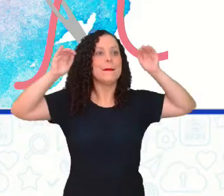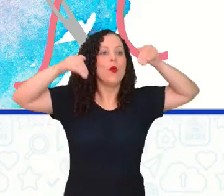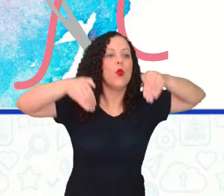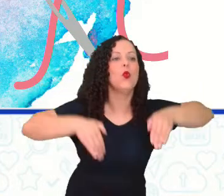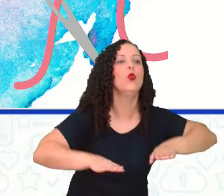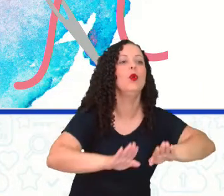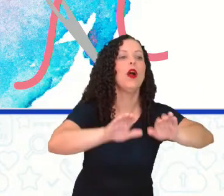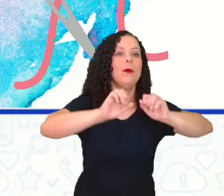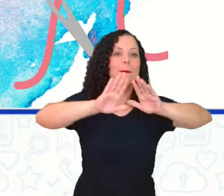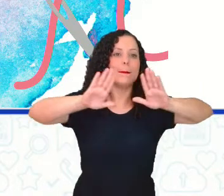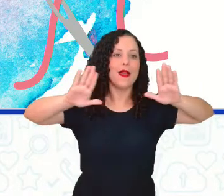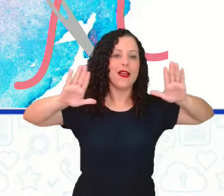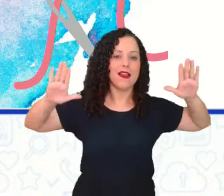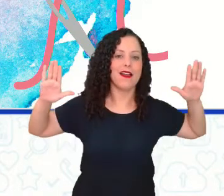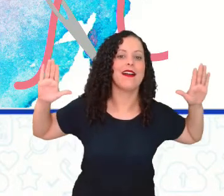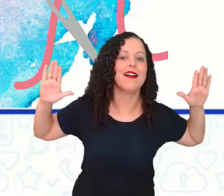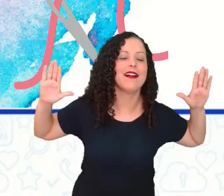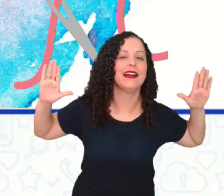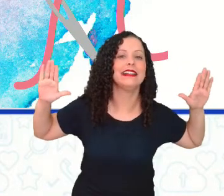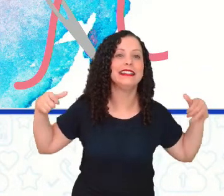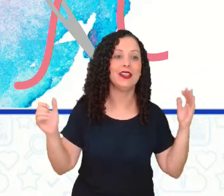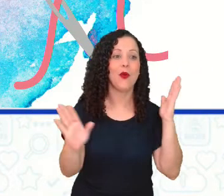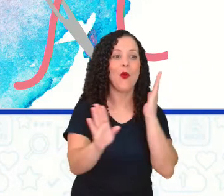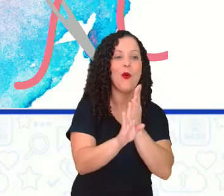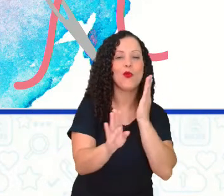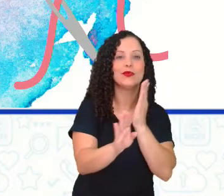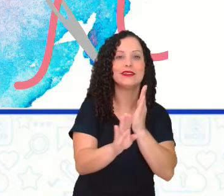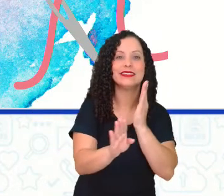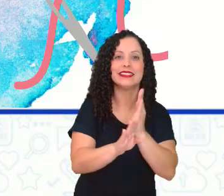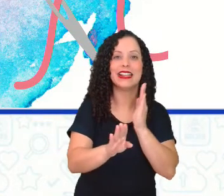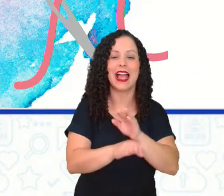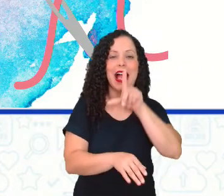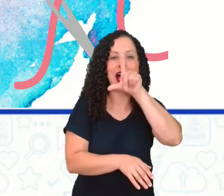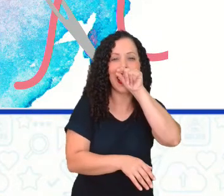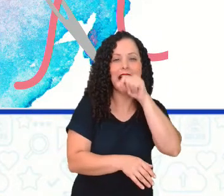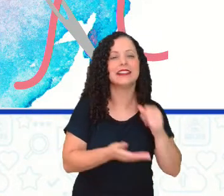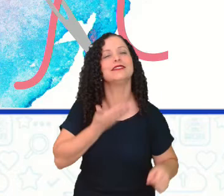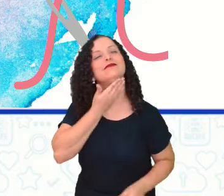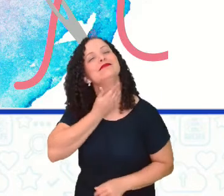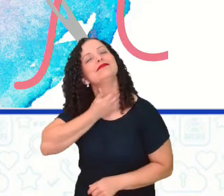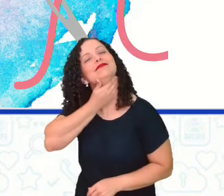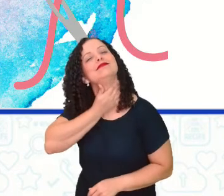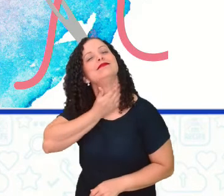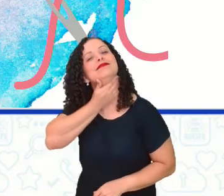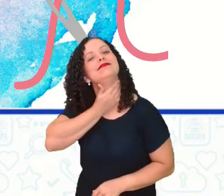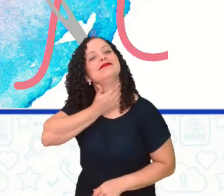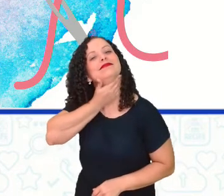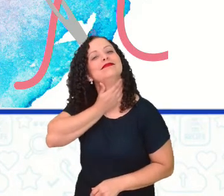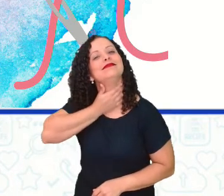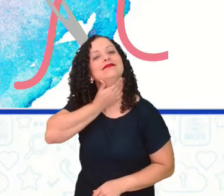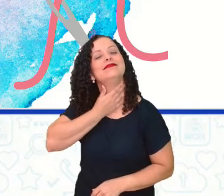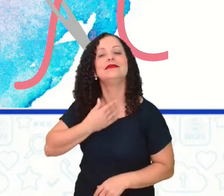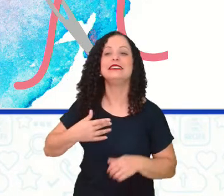garça. Foi assim, de pé, ao lado da garça, acariciando-lhe o pescoço, que a irmã mais velha viu ao debruçar-se